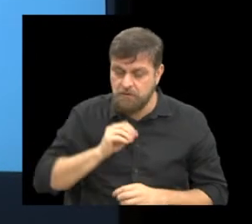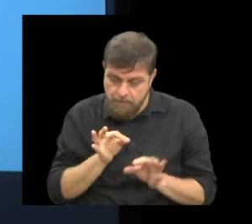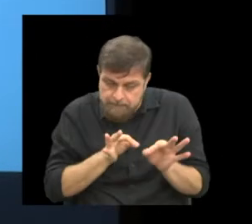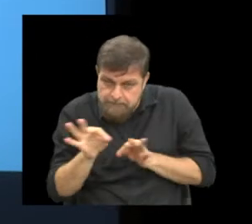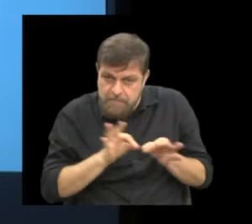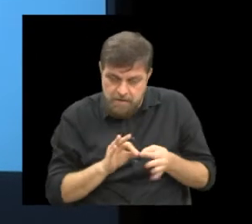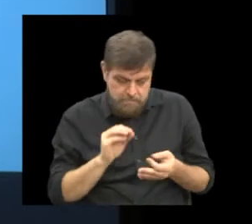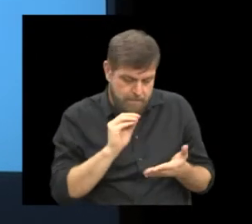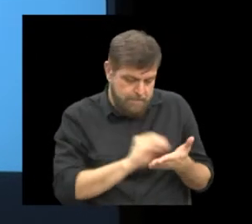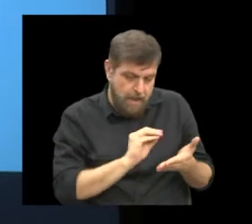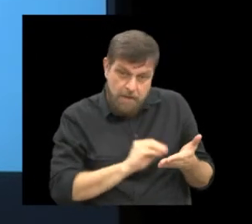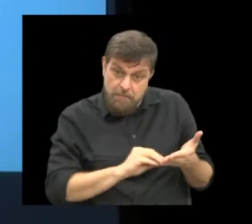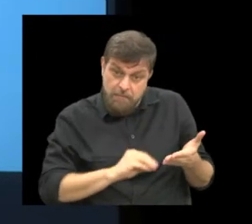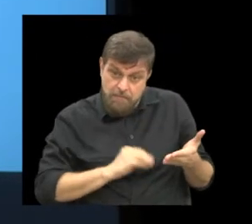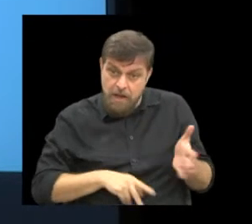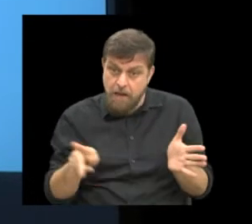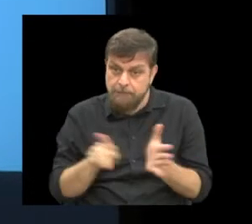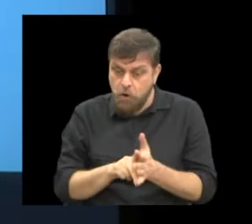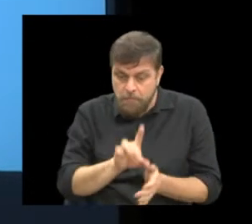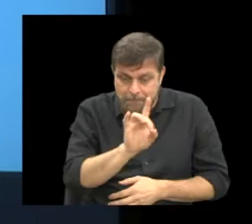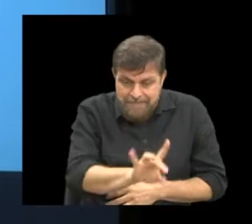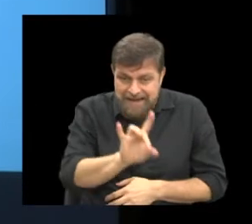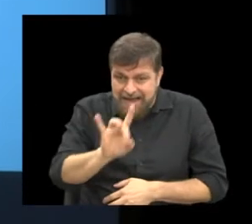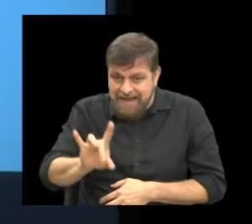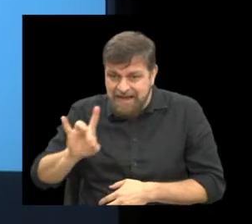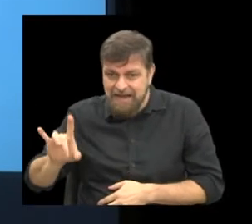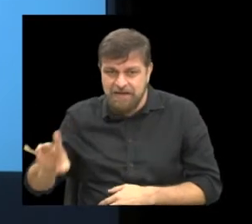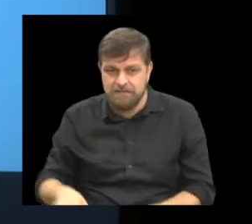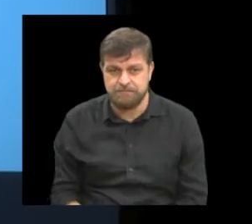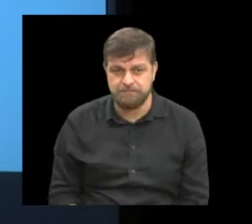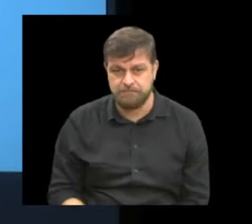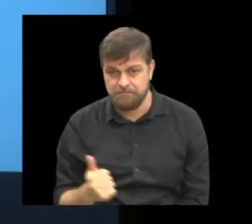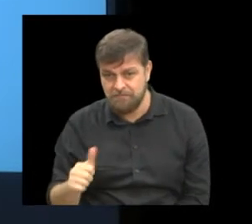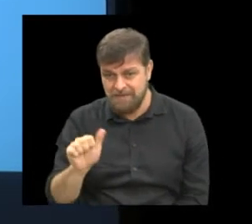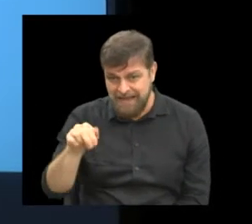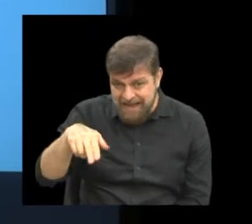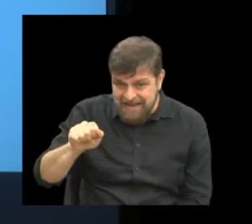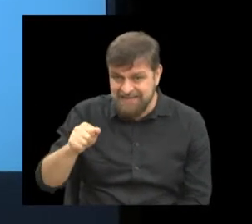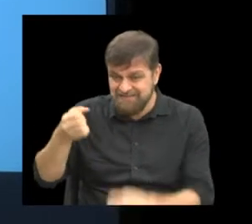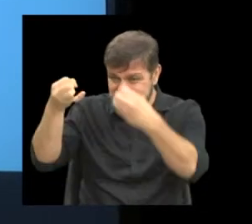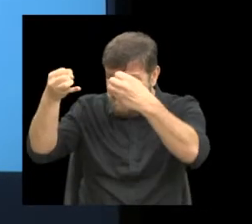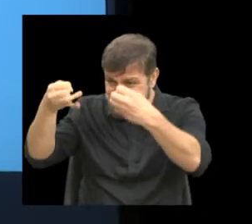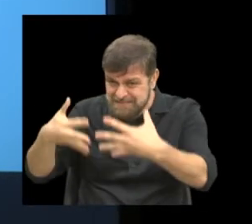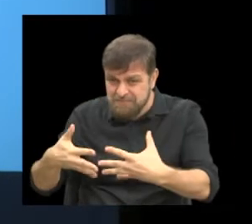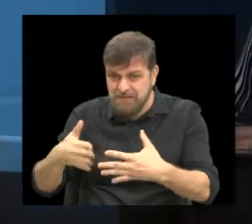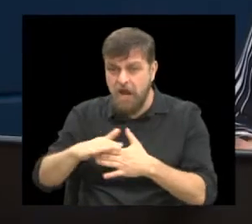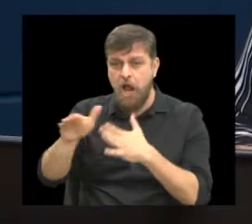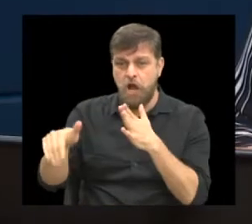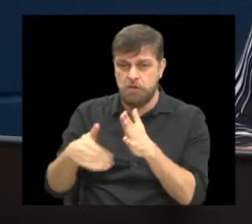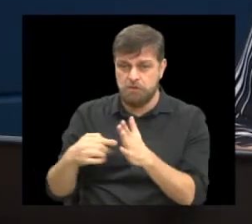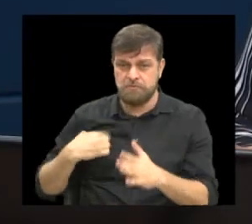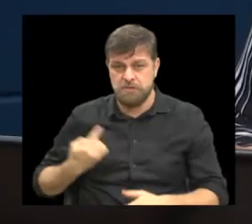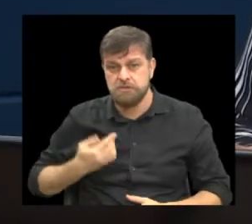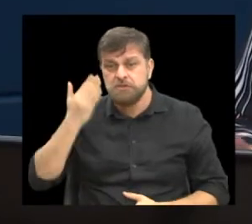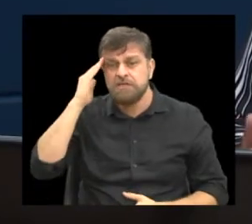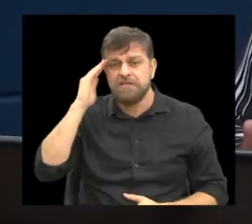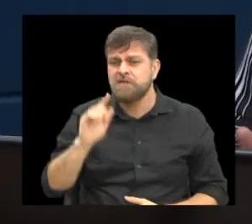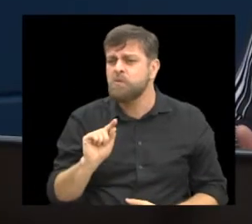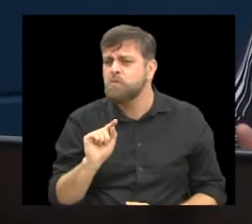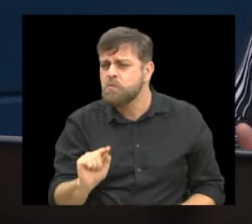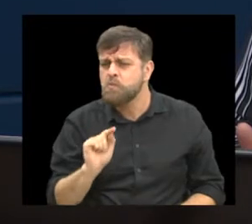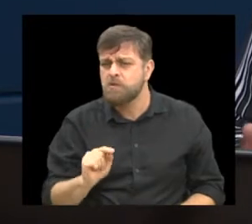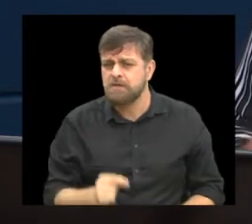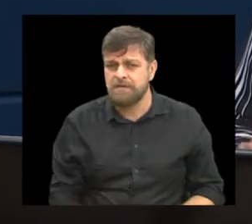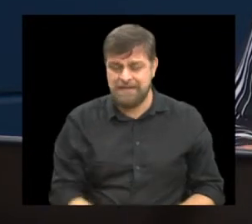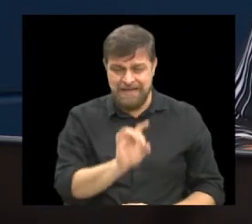programa individualizado. Gente, a Ana vai falar de todos os programas, mas a gente tem que entender que